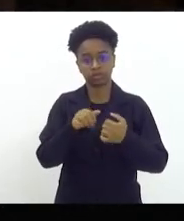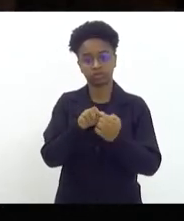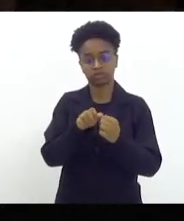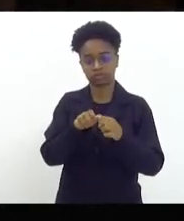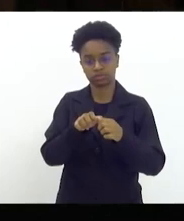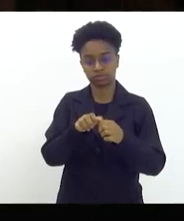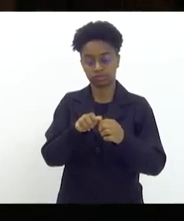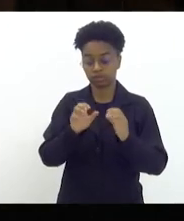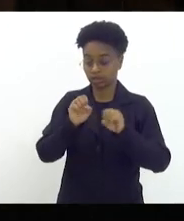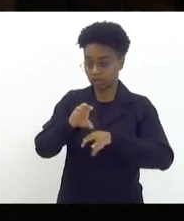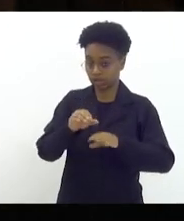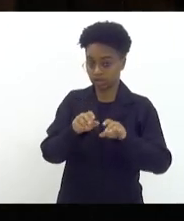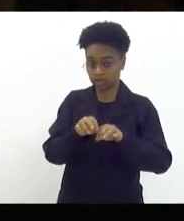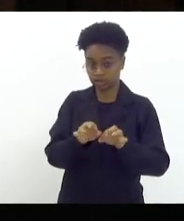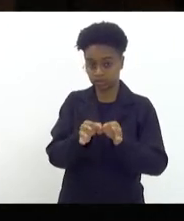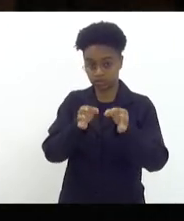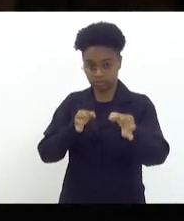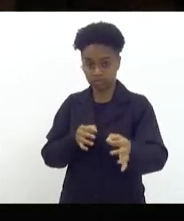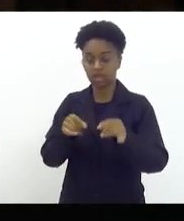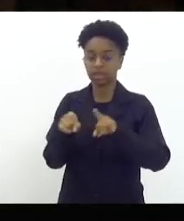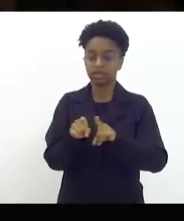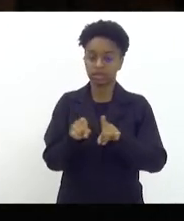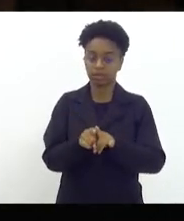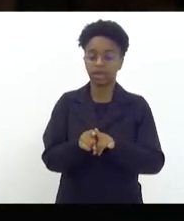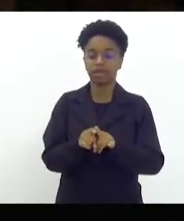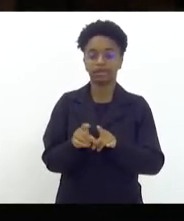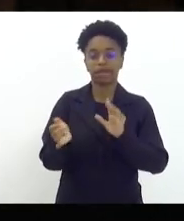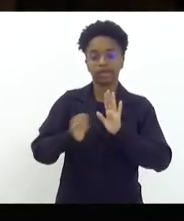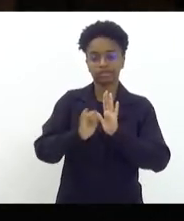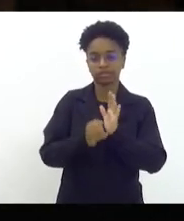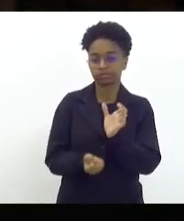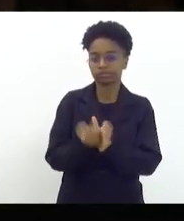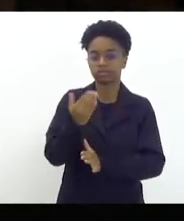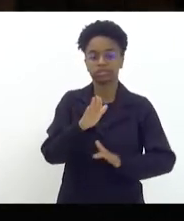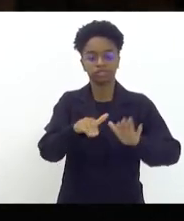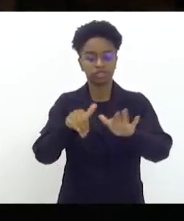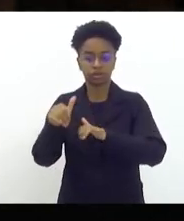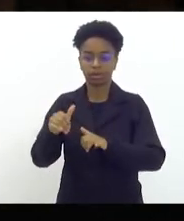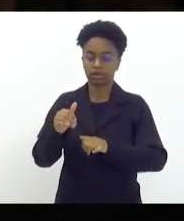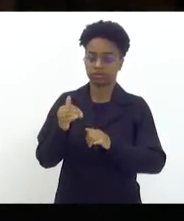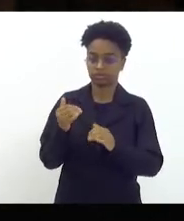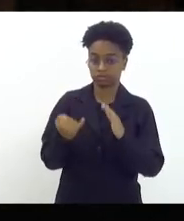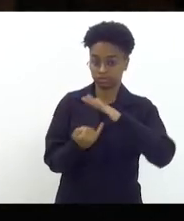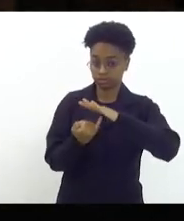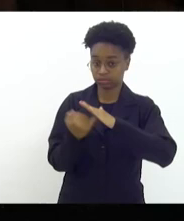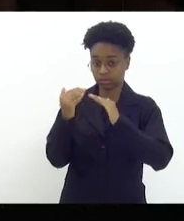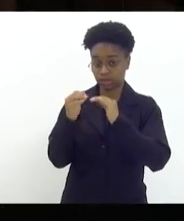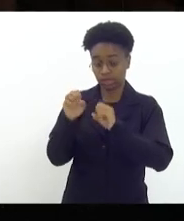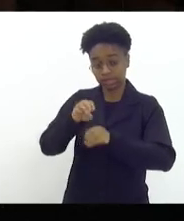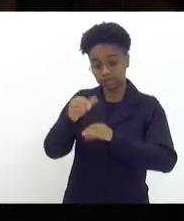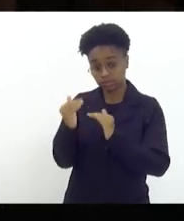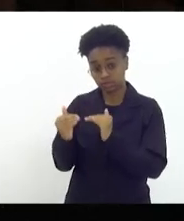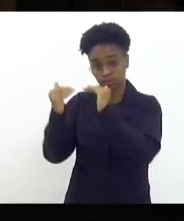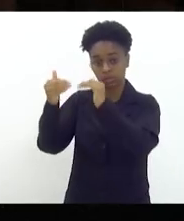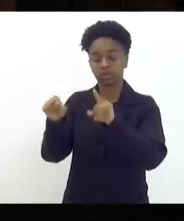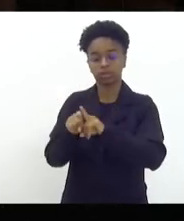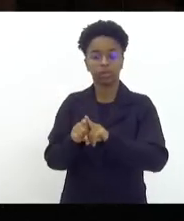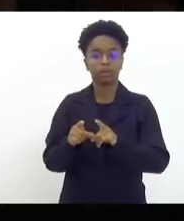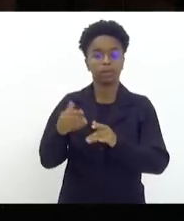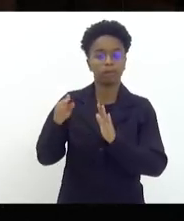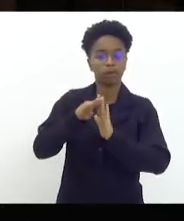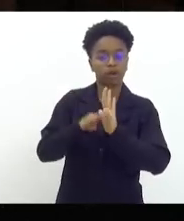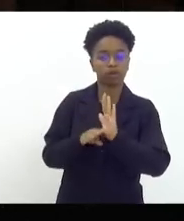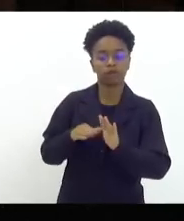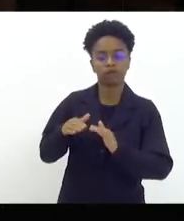distância além de lançar um edital de chamamento para as instituições do ensino superior para um programa de formação continuada